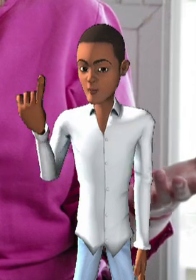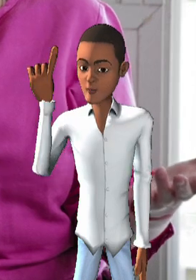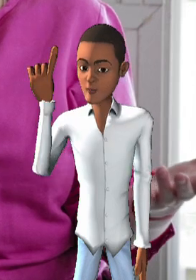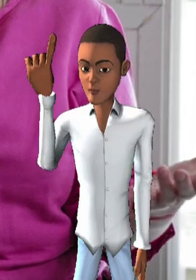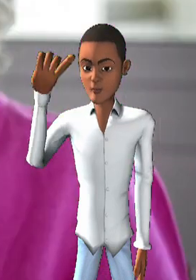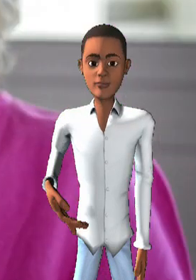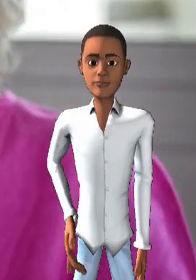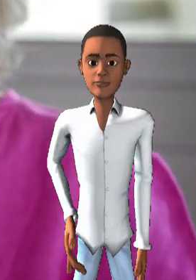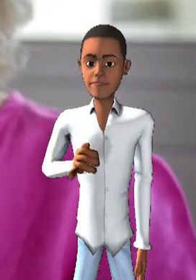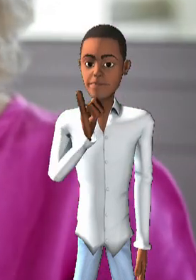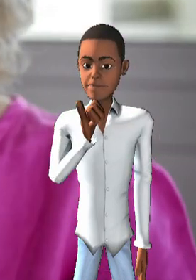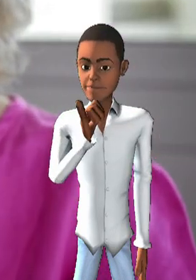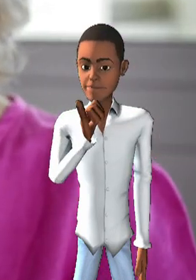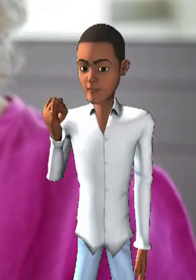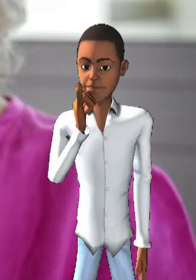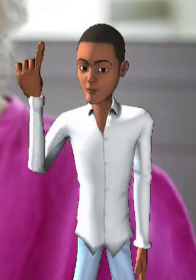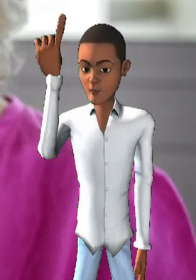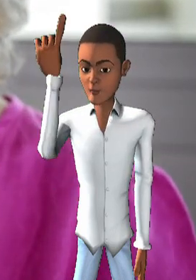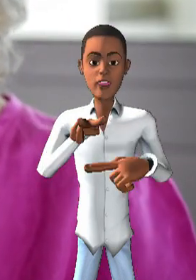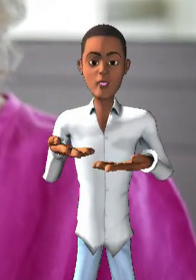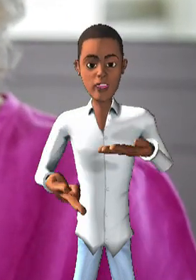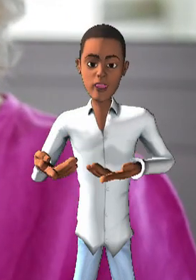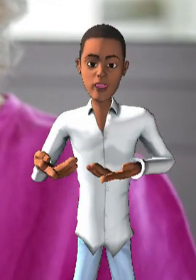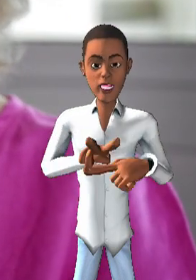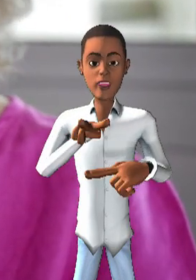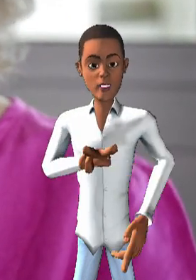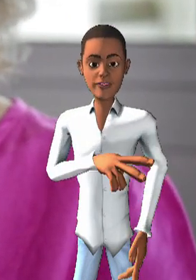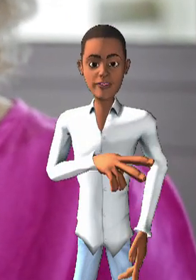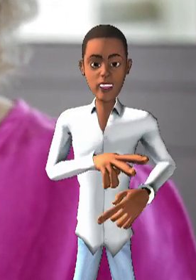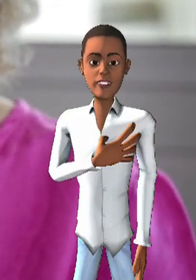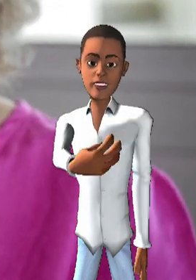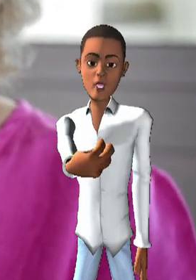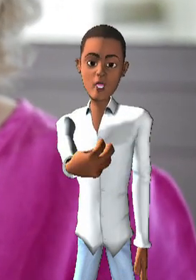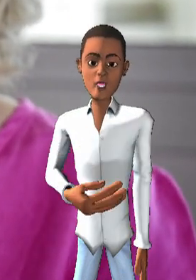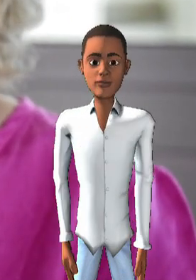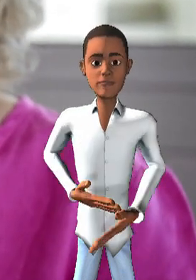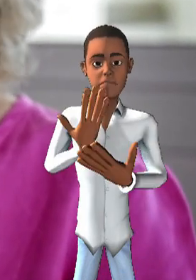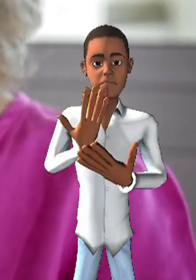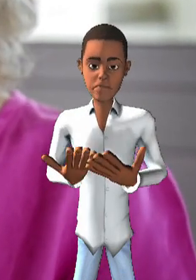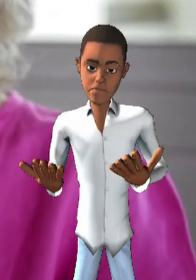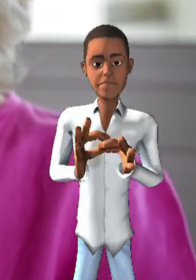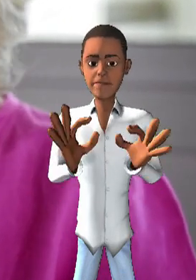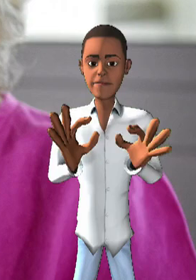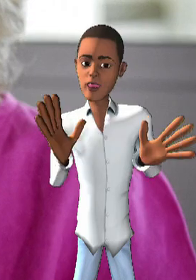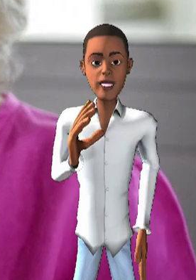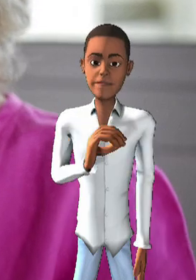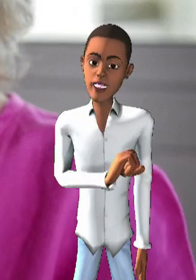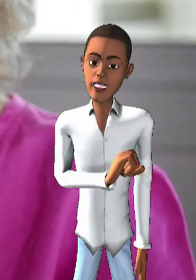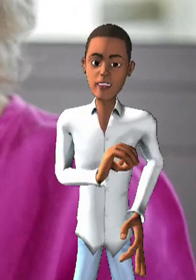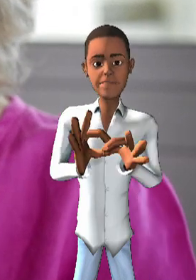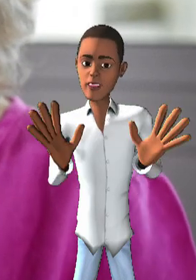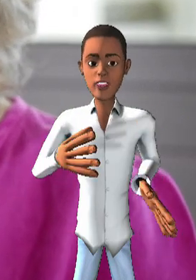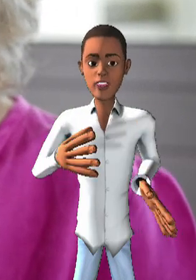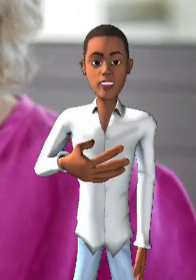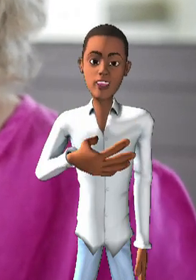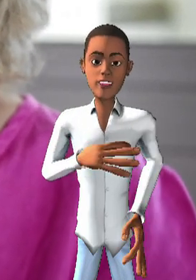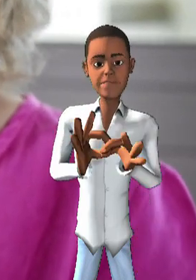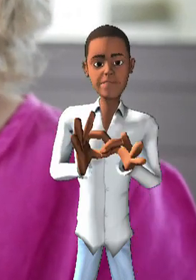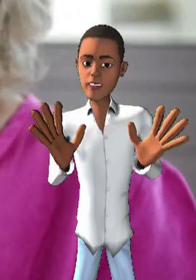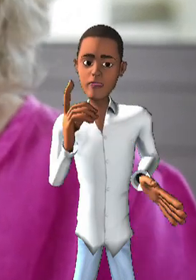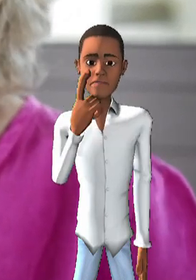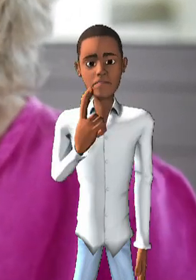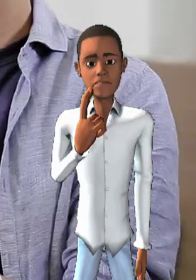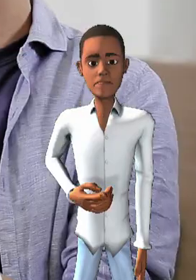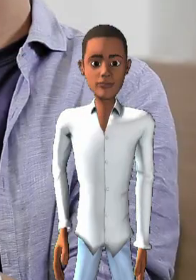muito importantes. Compartilhar a criação dos filhos e das filhas. Poder amar, poder sentir,